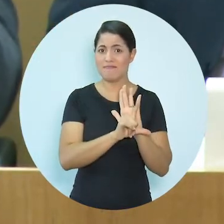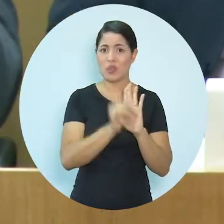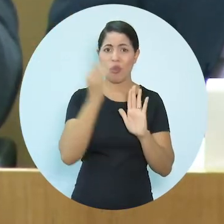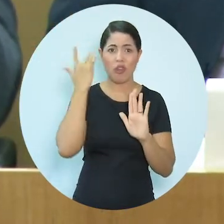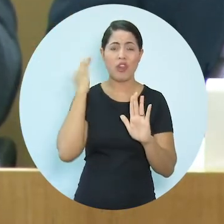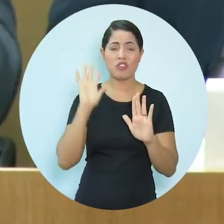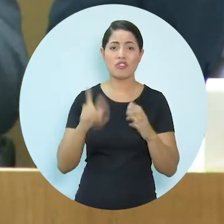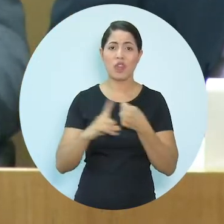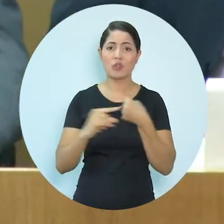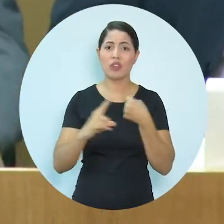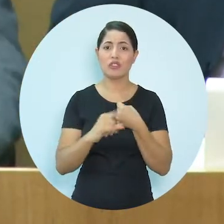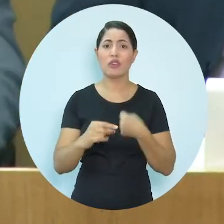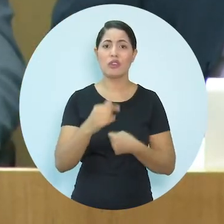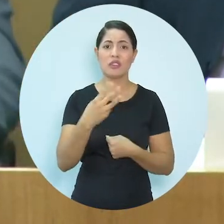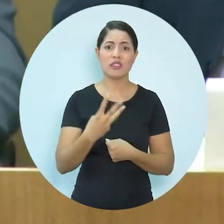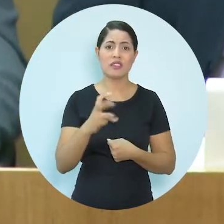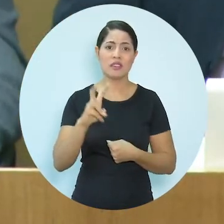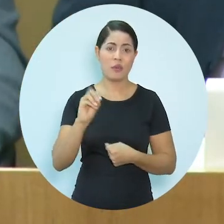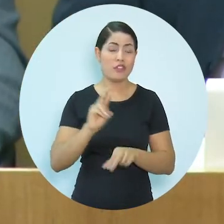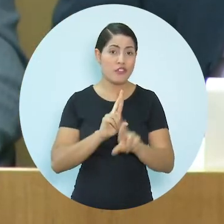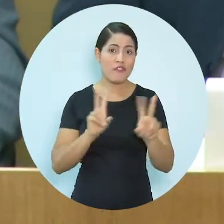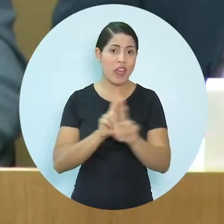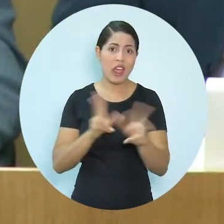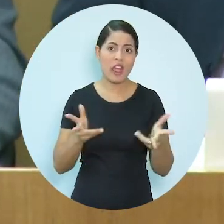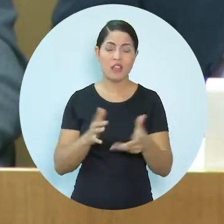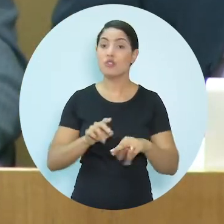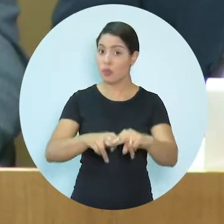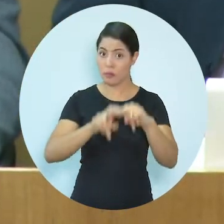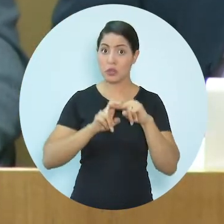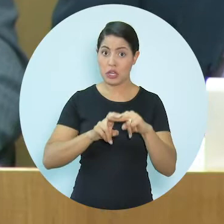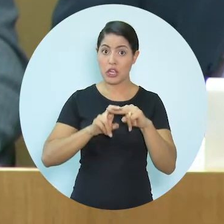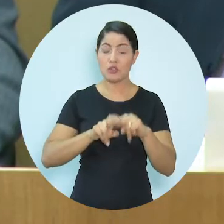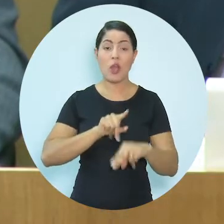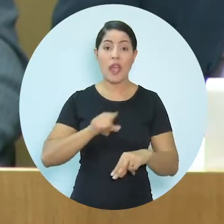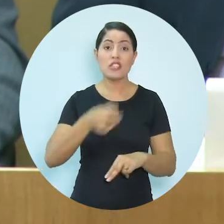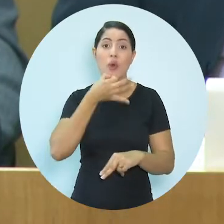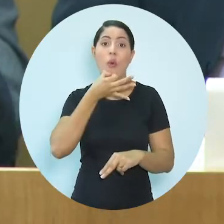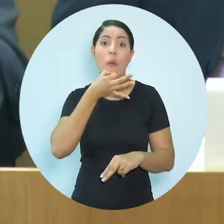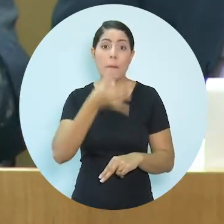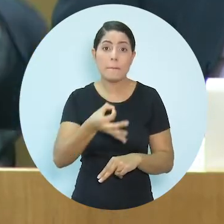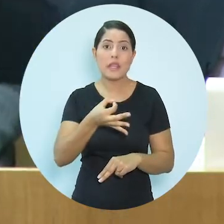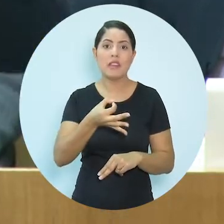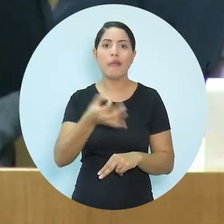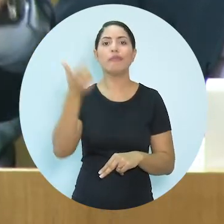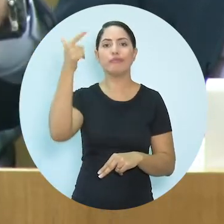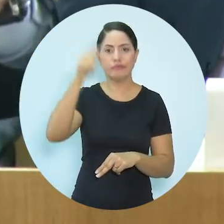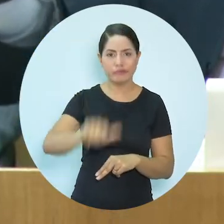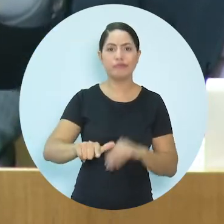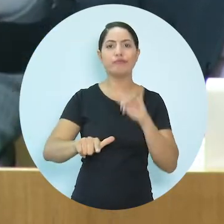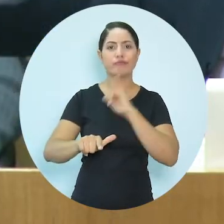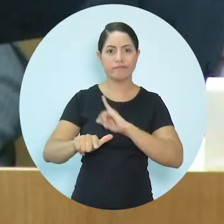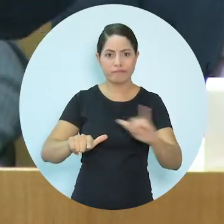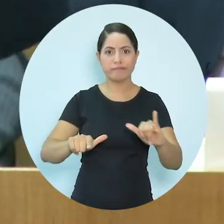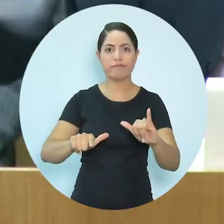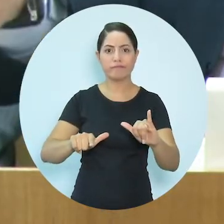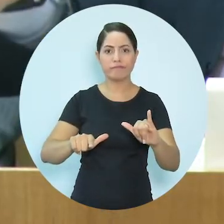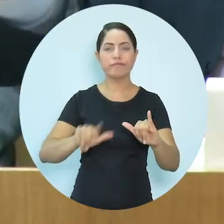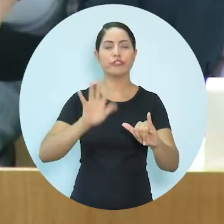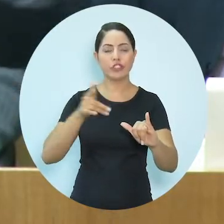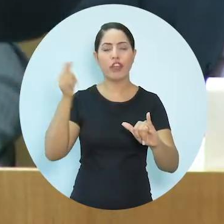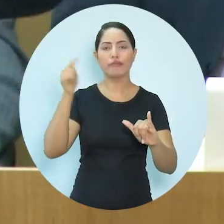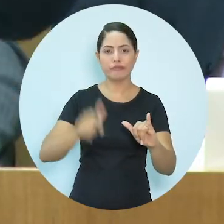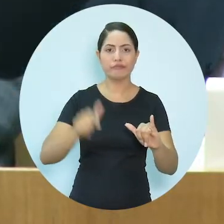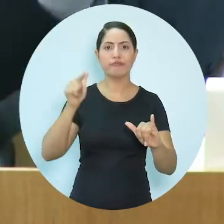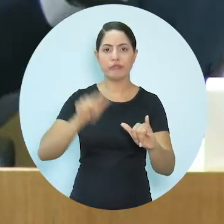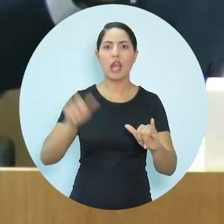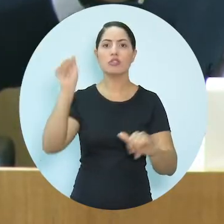do que aquela forma prevista no 350 do Código Penal. Portanto, esse argumento repetido